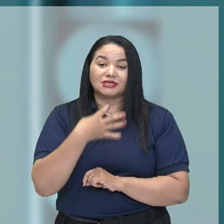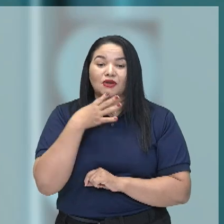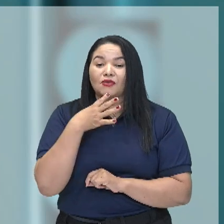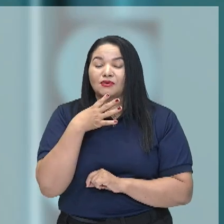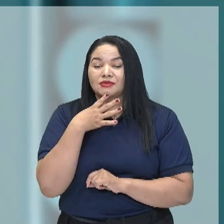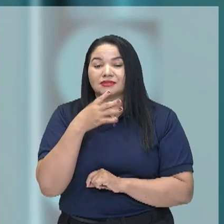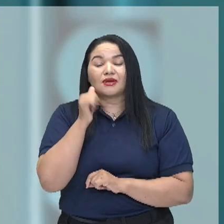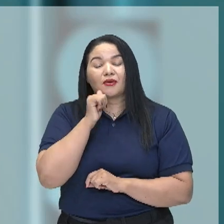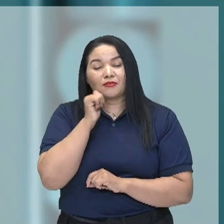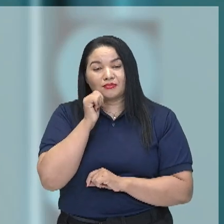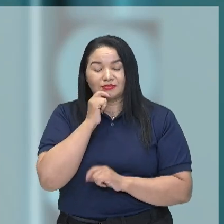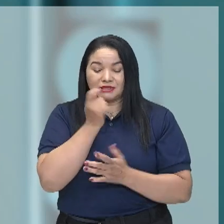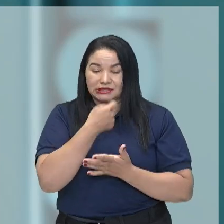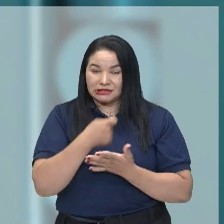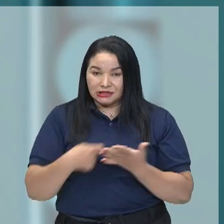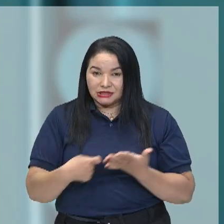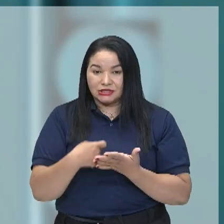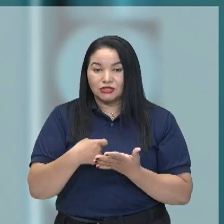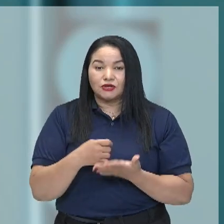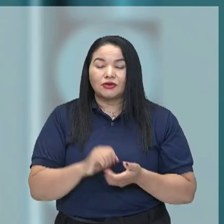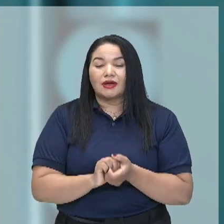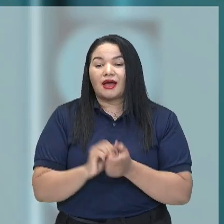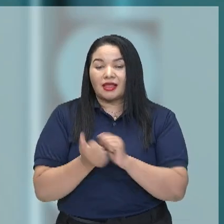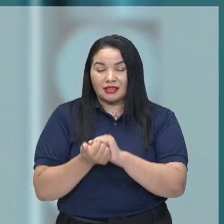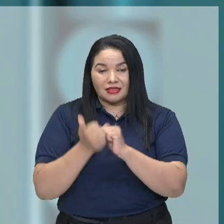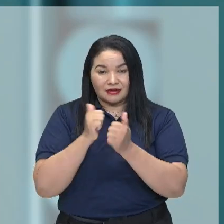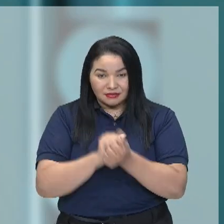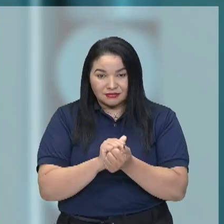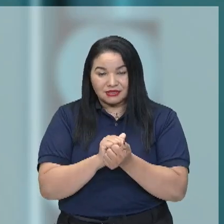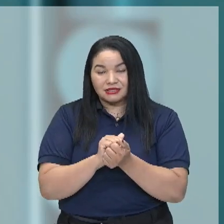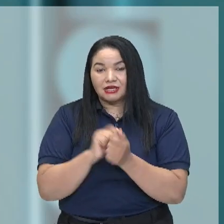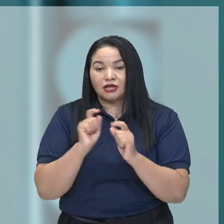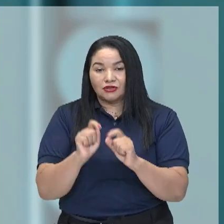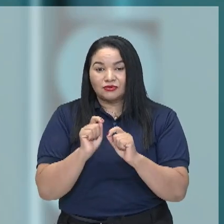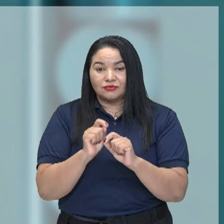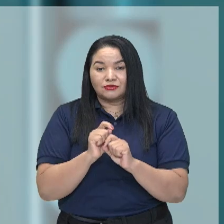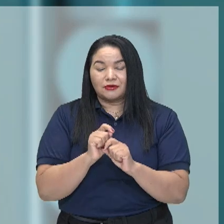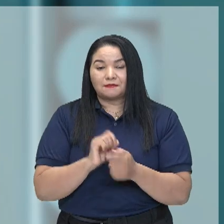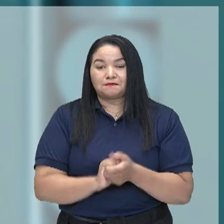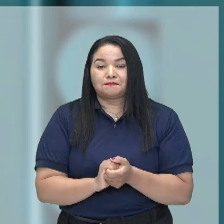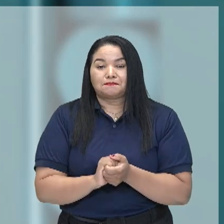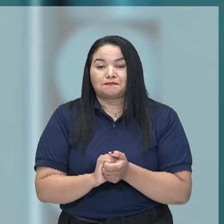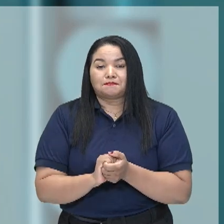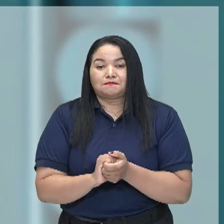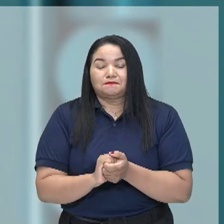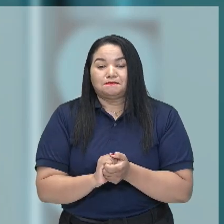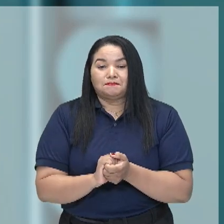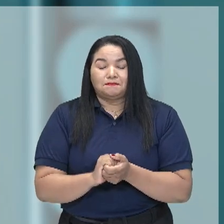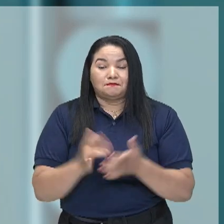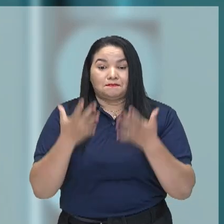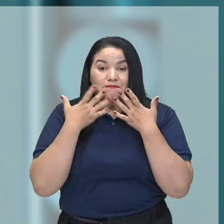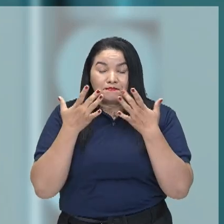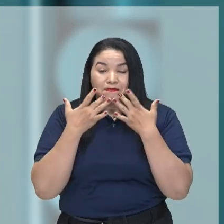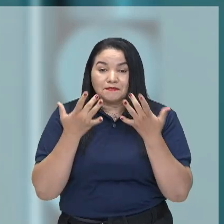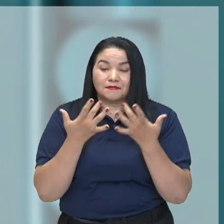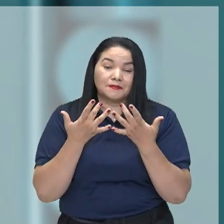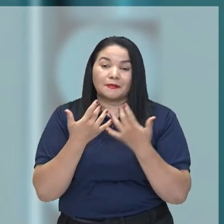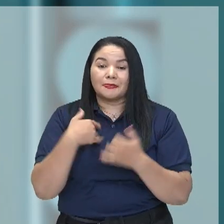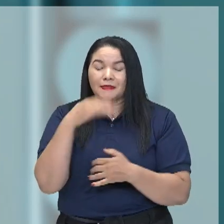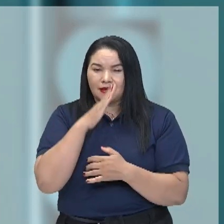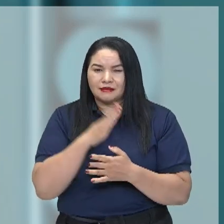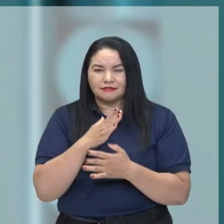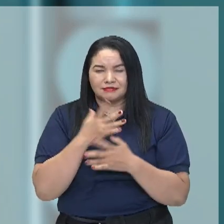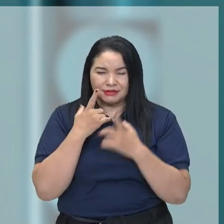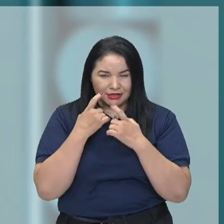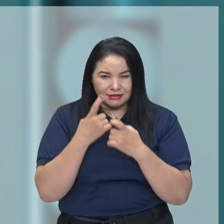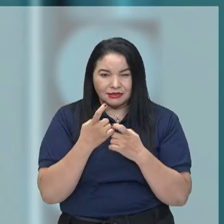Clarice Lispector, foi inclusive adaptado para o cinema nacional. Existe uma adaptação muito interessante também